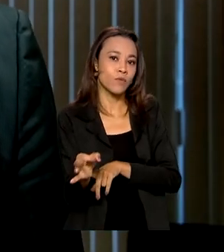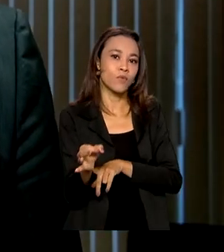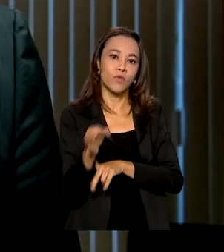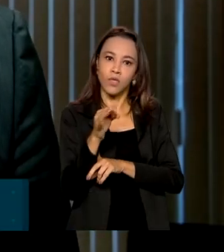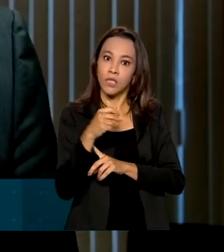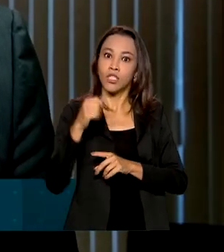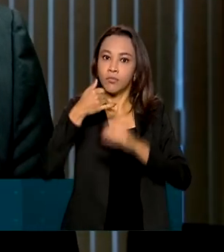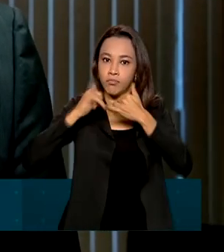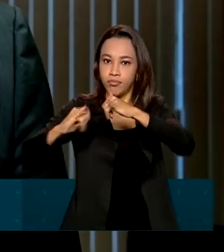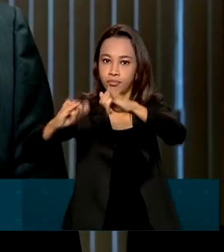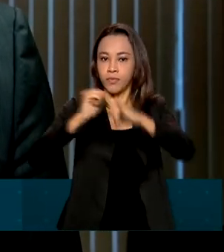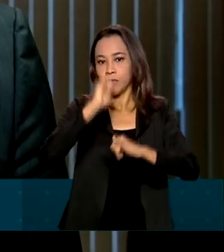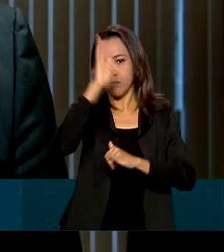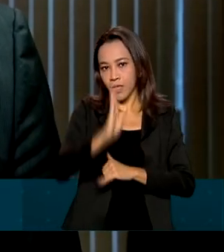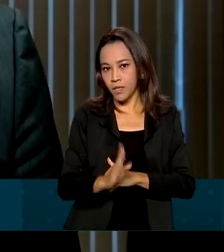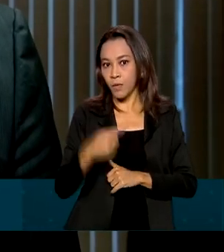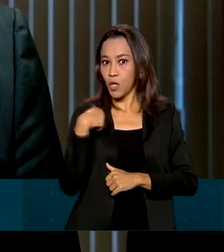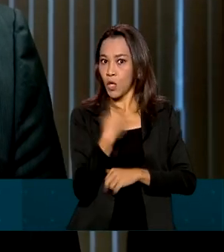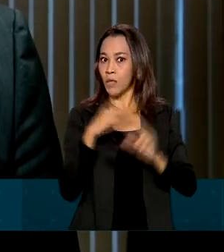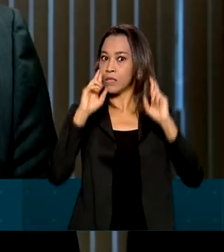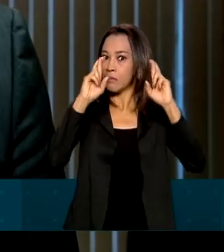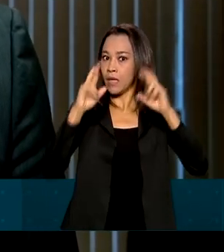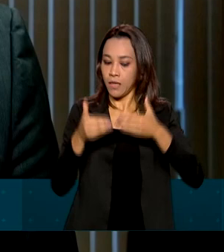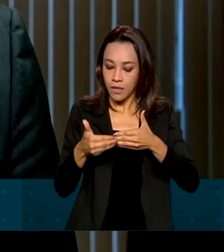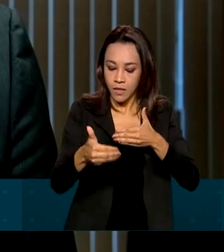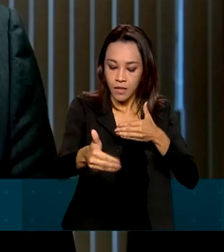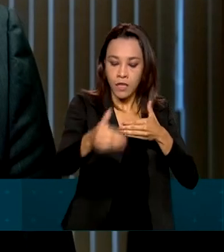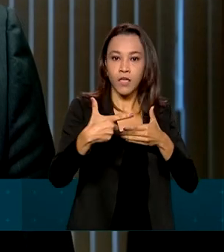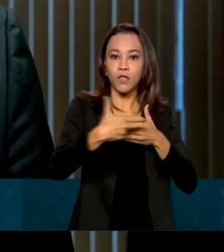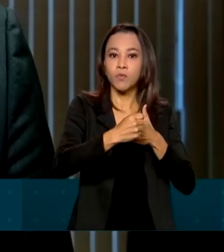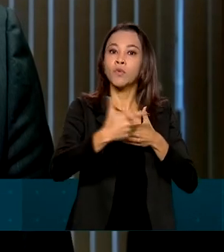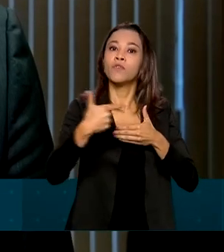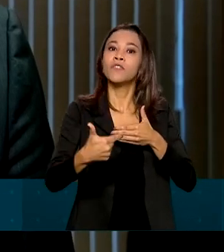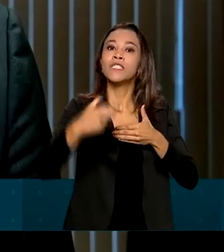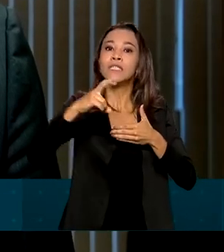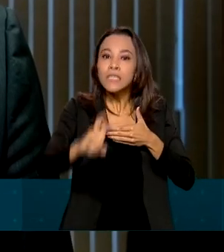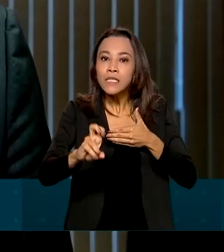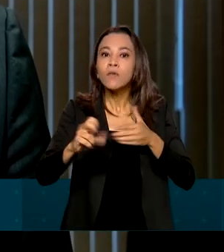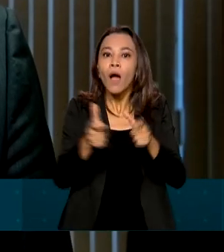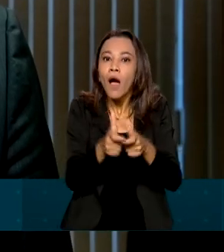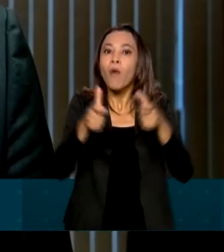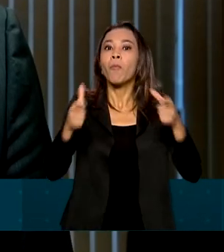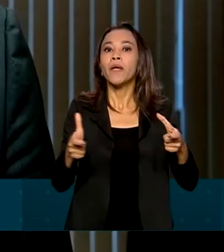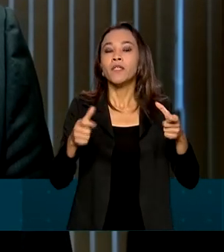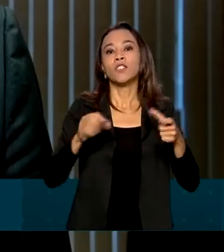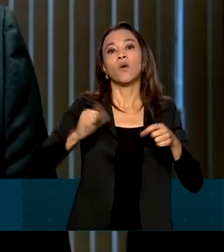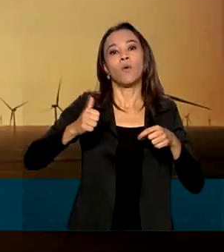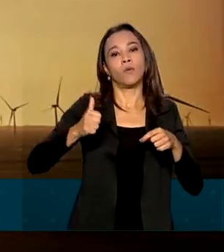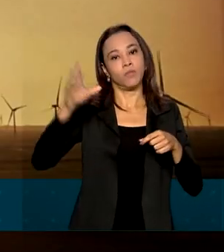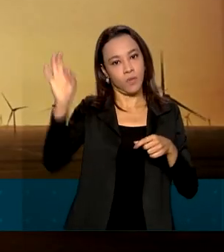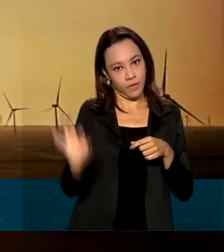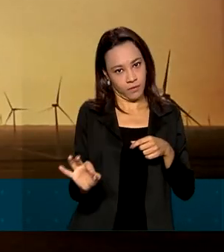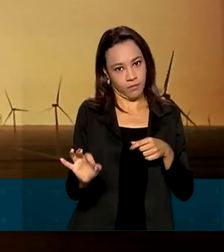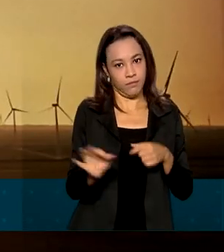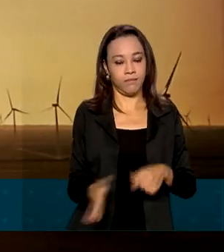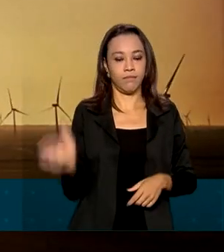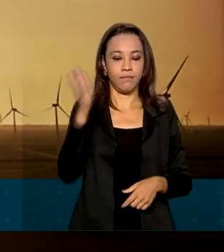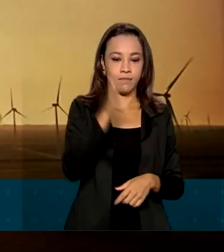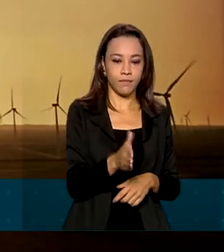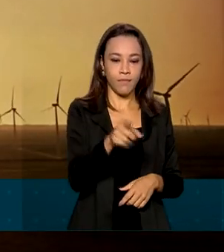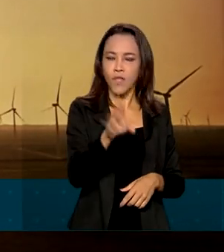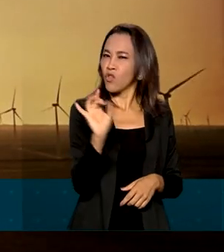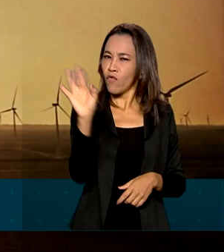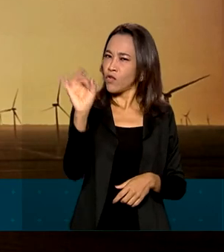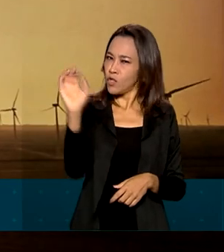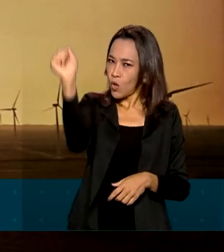EA Nossa expectativa que em 2025 essa participação chegue a mais de onze por cento mas